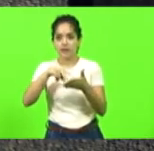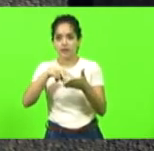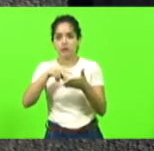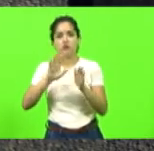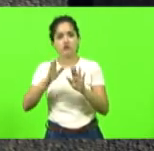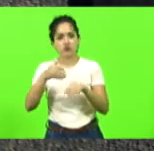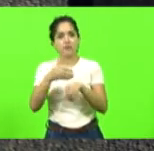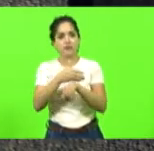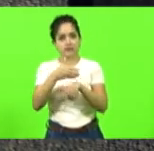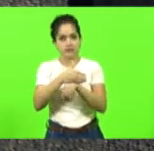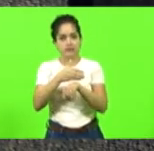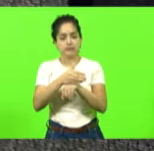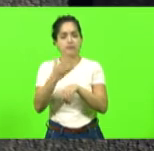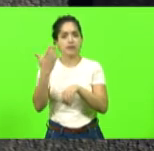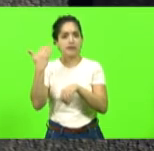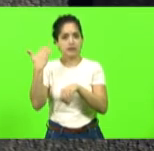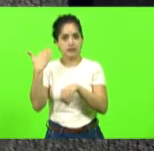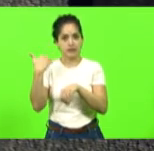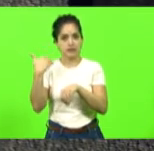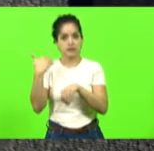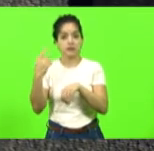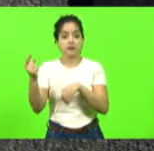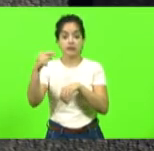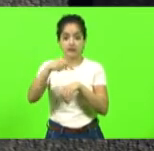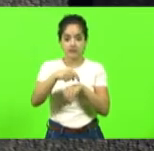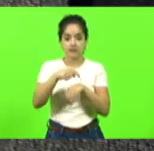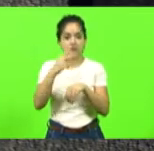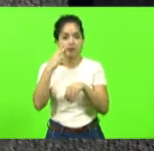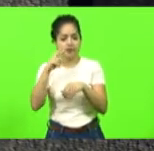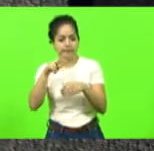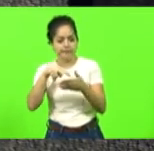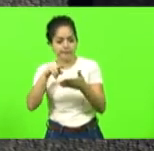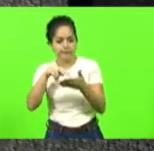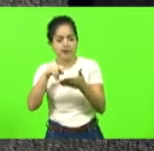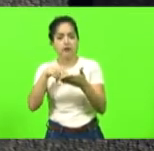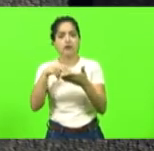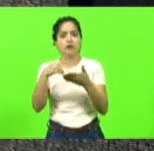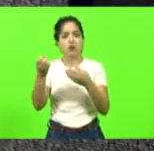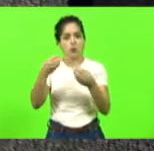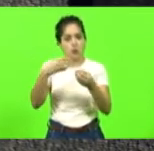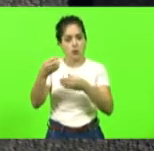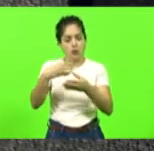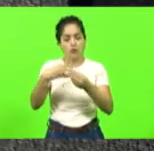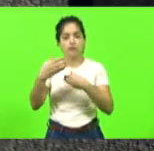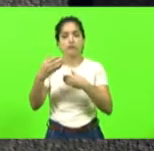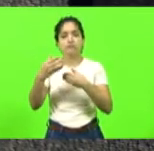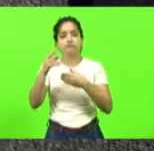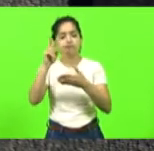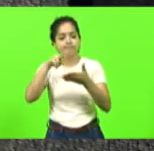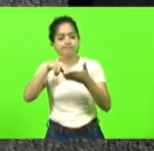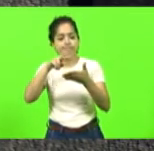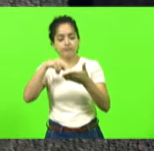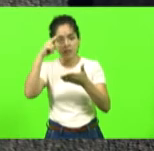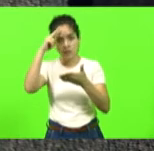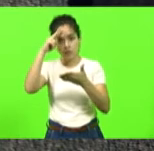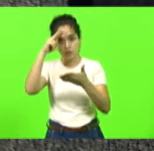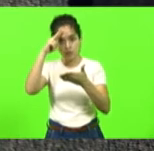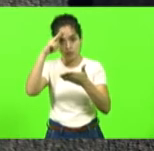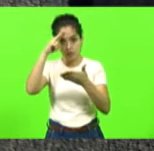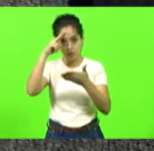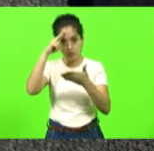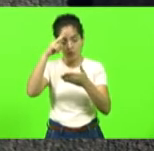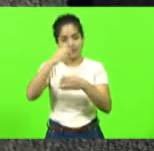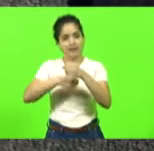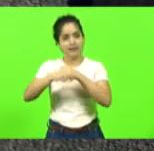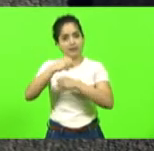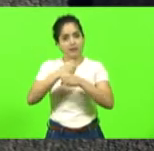da atividade do MAB, mas a gente, para vir, tem que se atualizar, né, Rodrigo? E daí eu fui me atualizar um pouco da história. E em